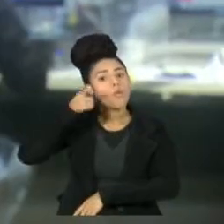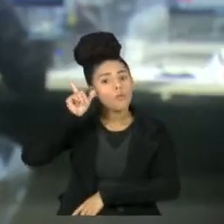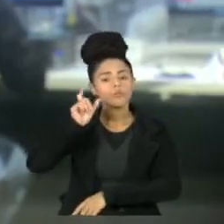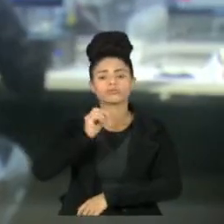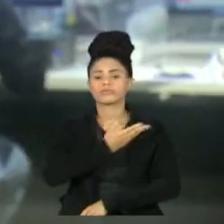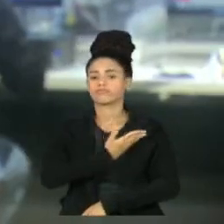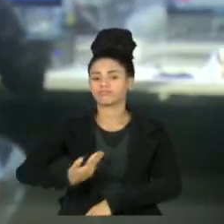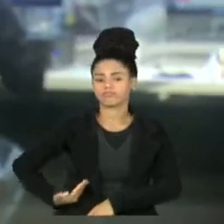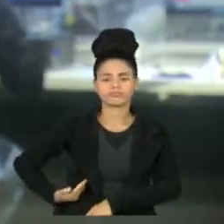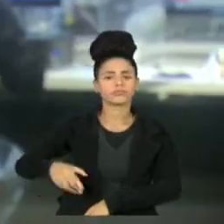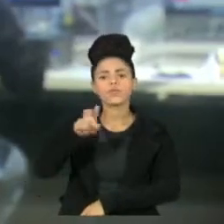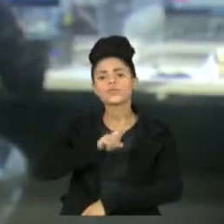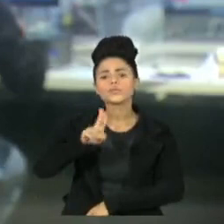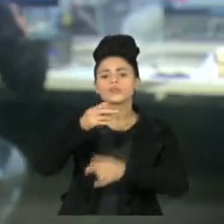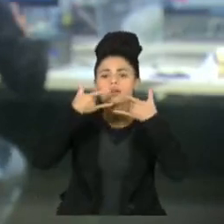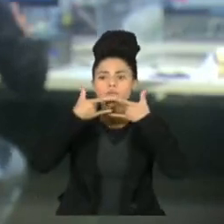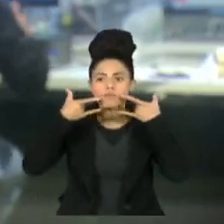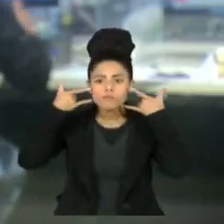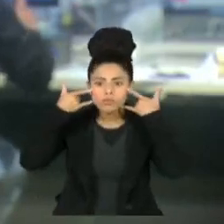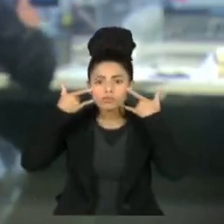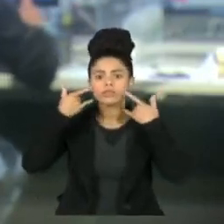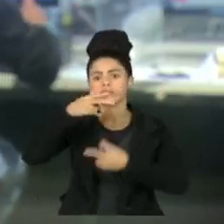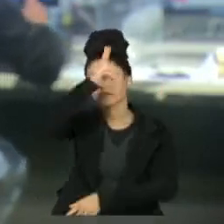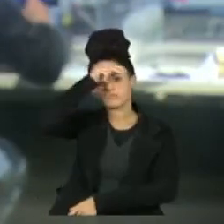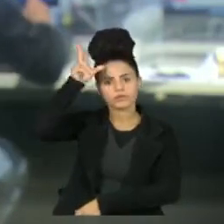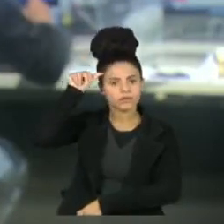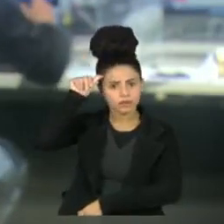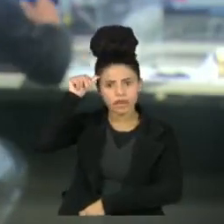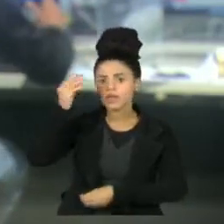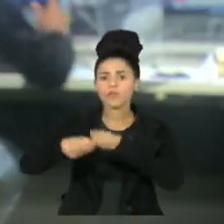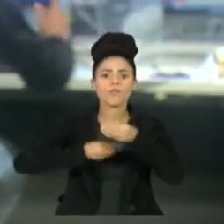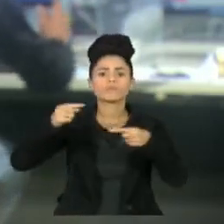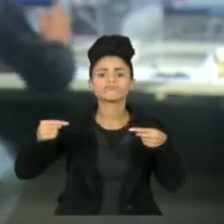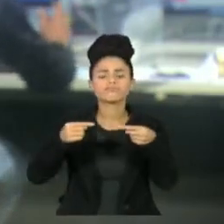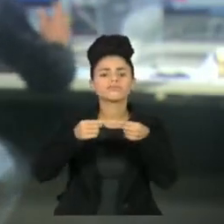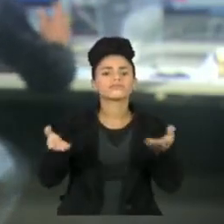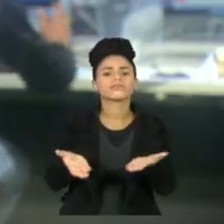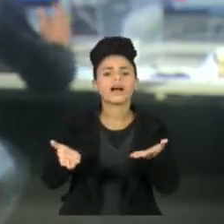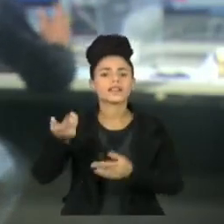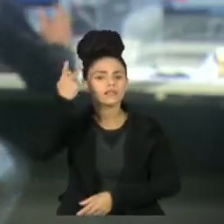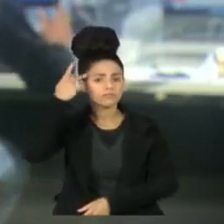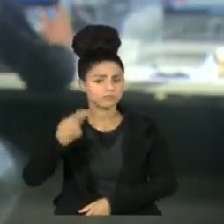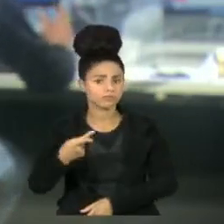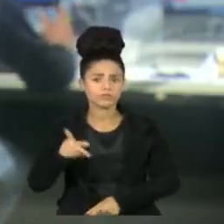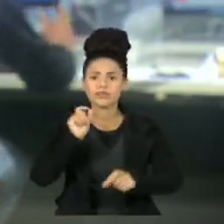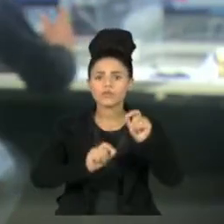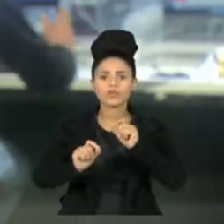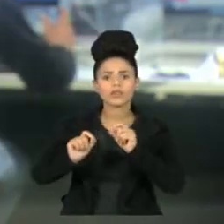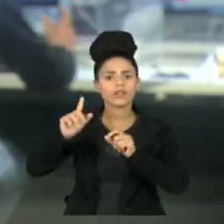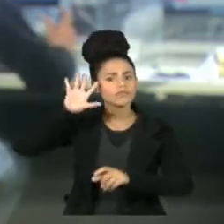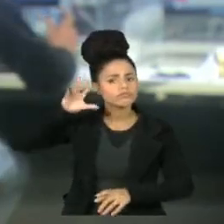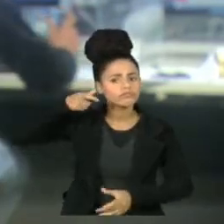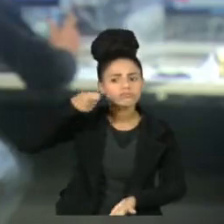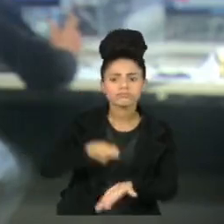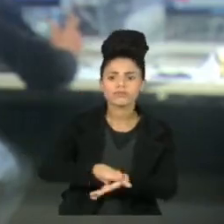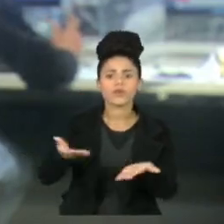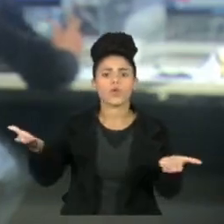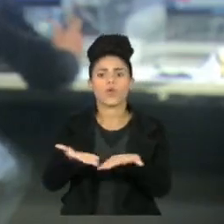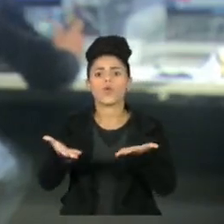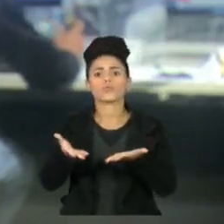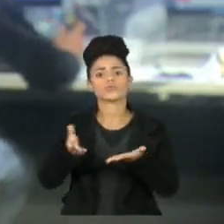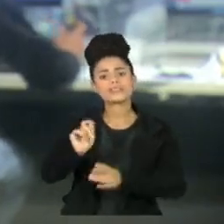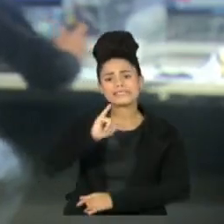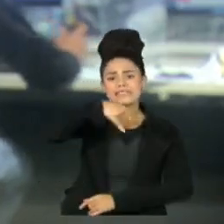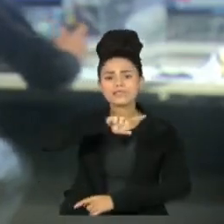a utilização, mas cabe às prefeituras legislar sobre o assunto. A capital paulista decide hoje se a máscara volta a